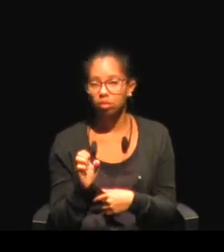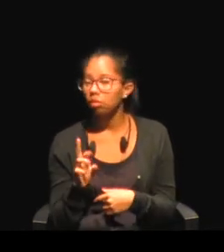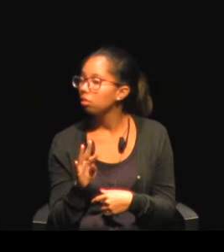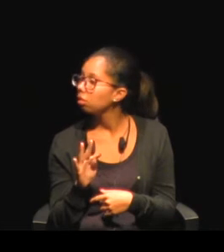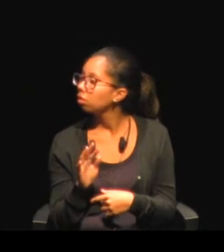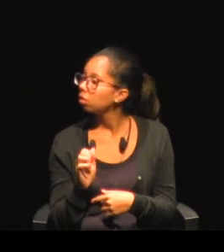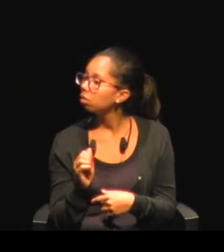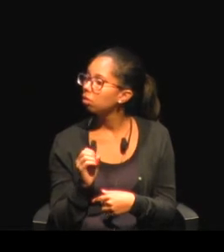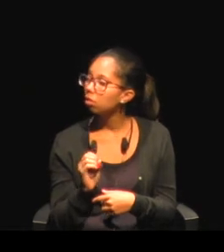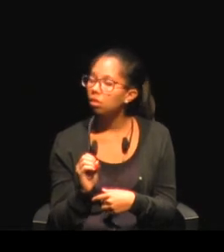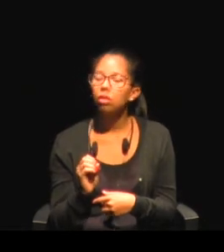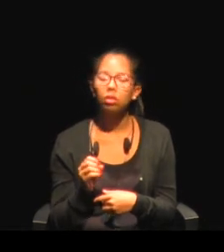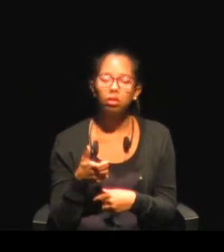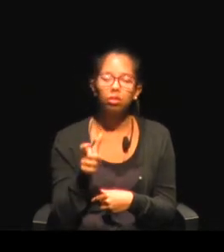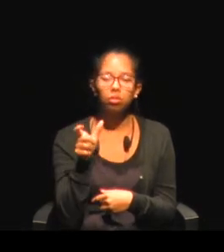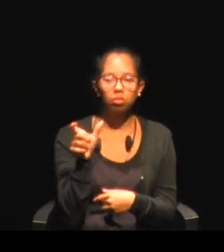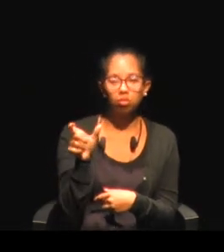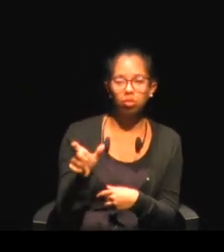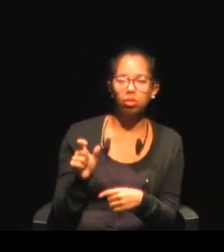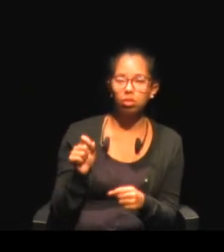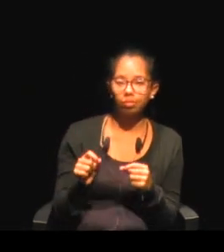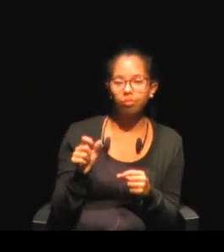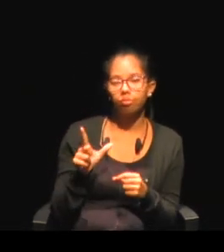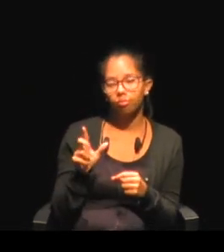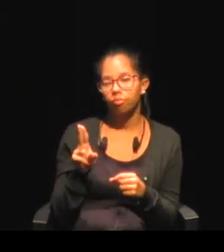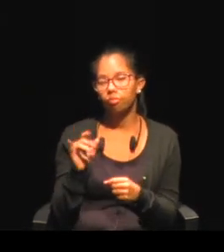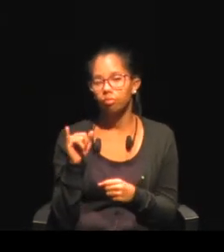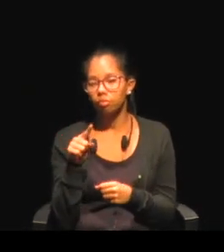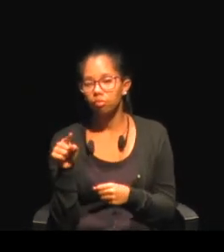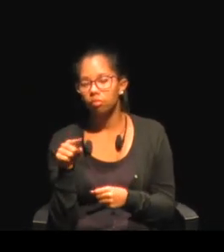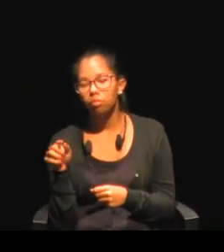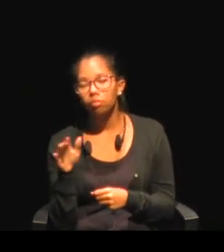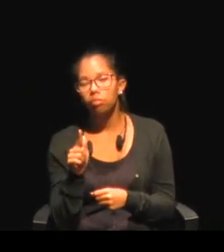sertão, mas o nosso guia nesse museu era a figura do Luiz Gonzaga.